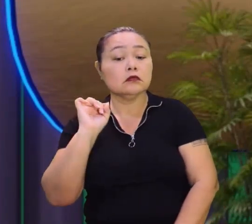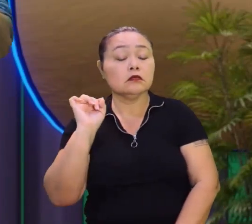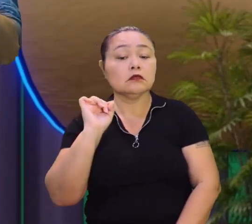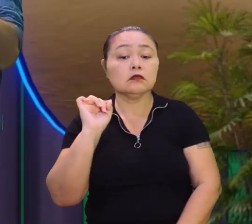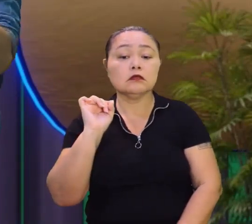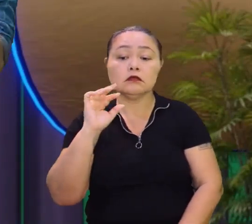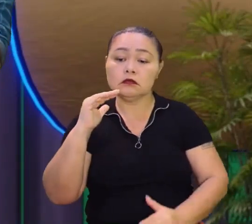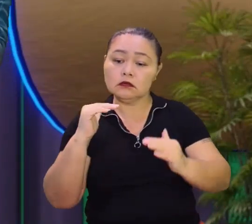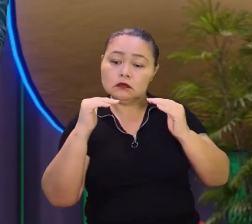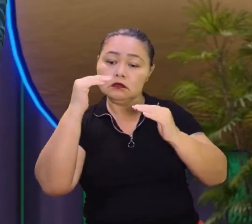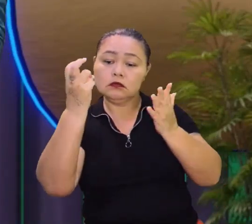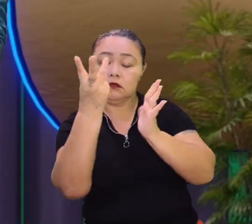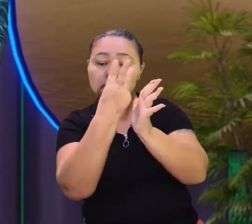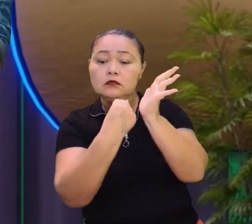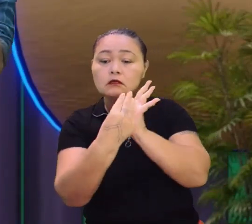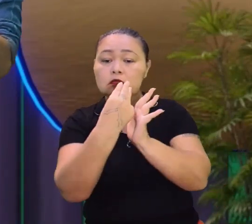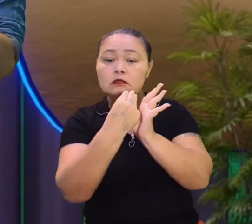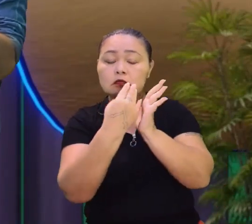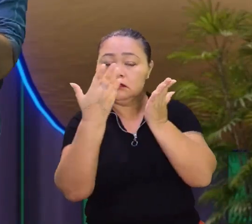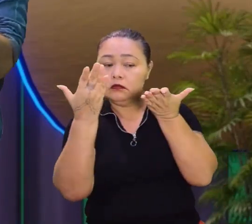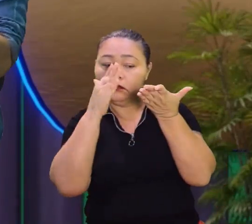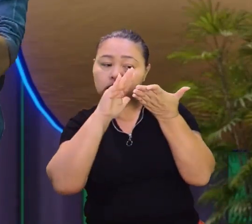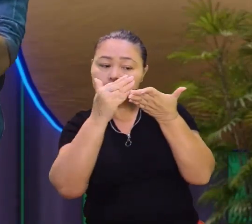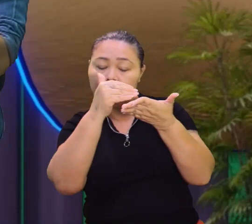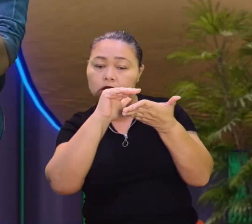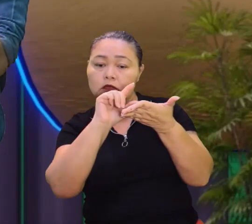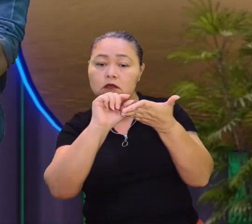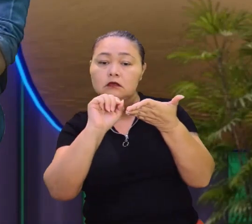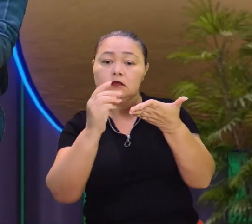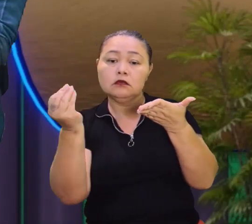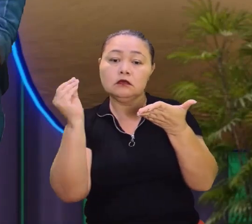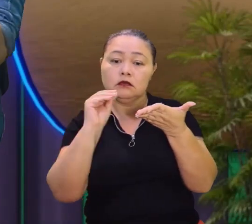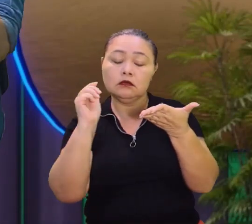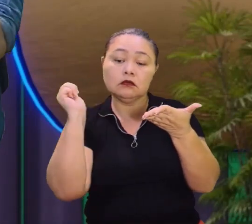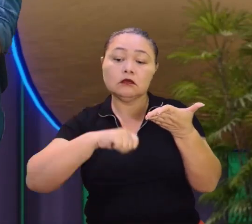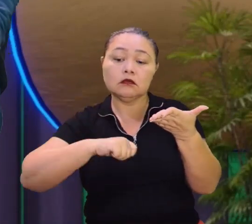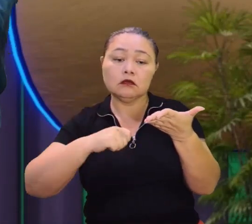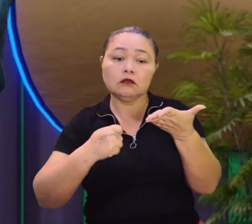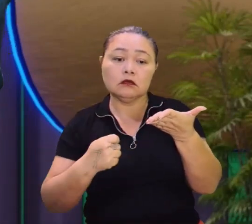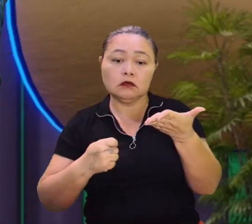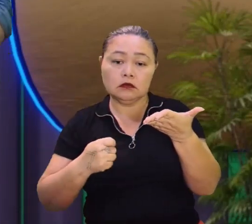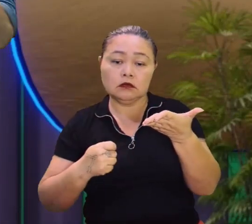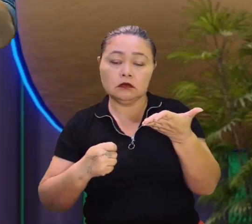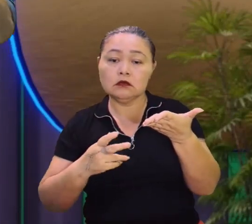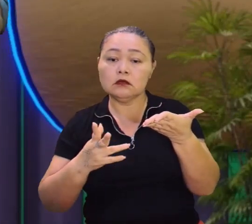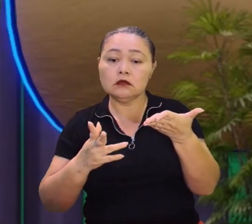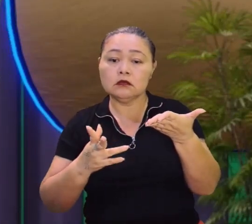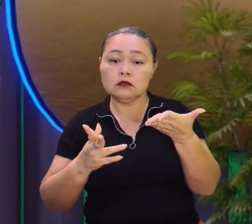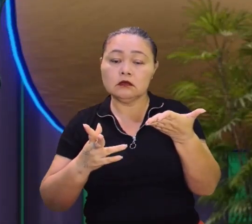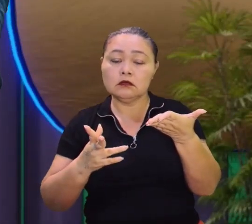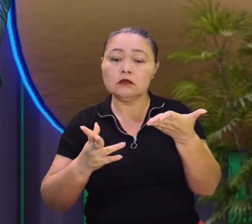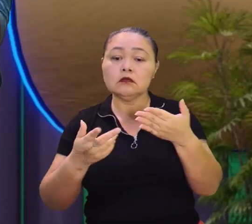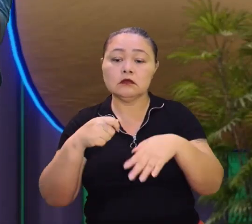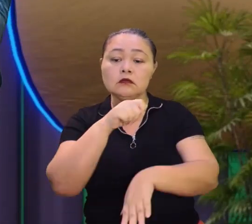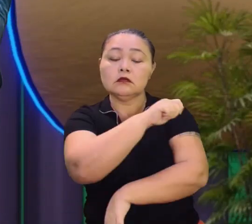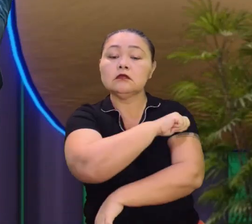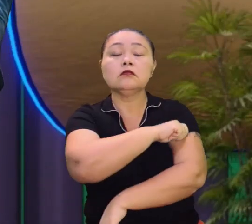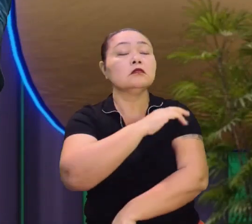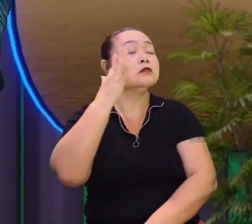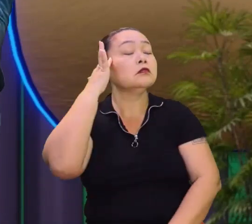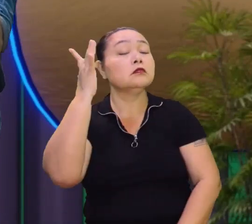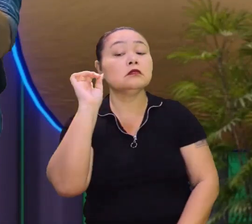uma justaposição de mapas. Exato. Se pudéssemos colocar... Vamos levar o aluno